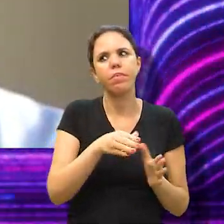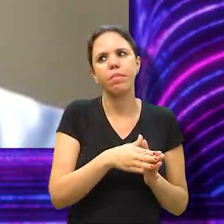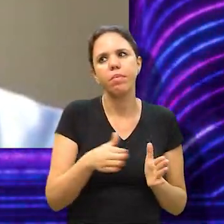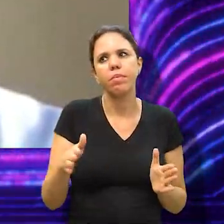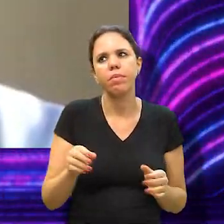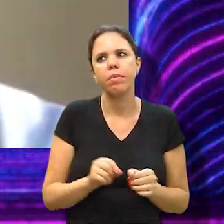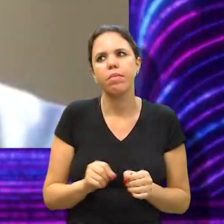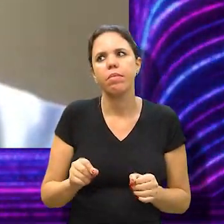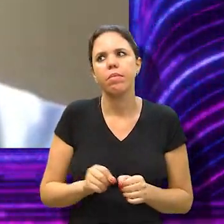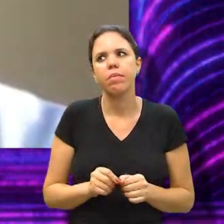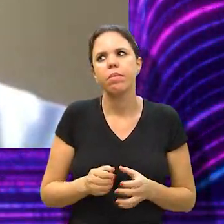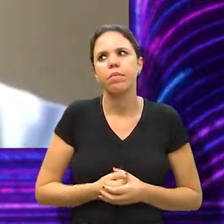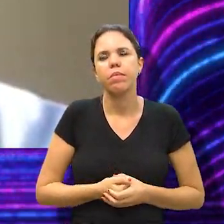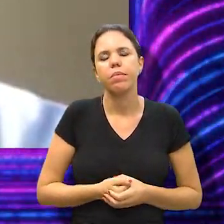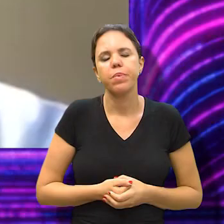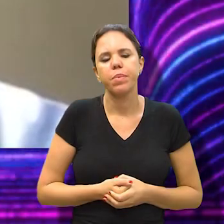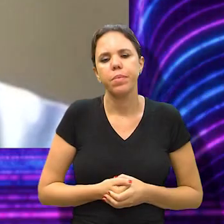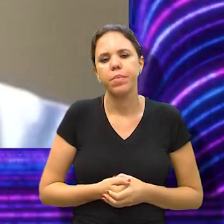Onde entra